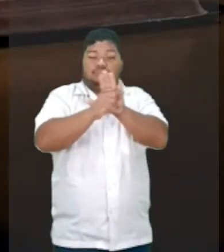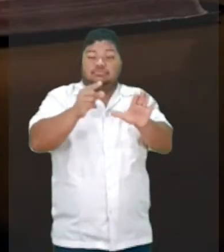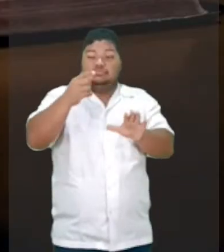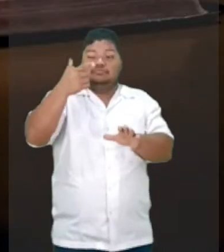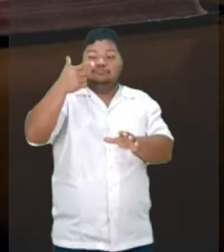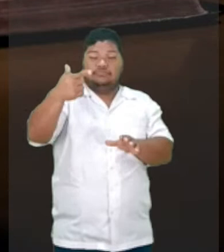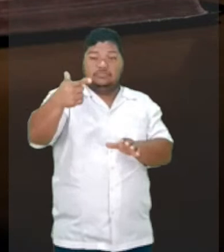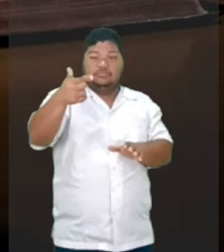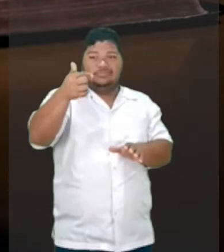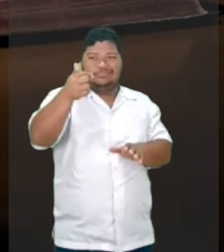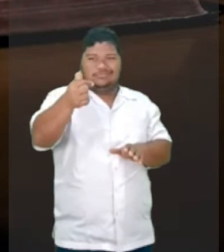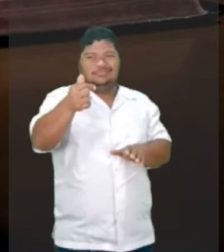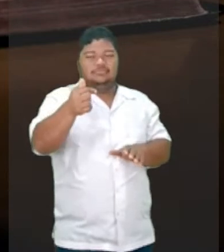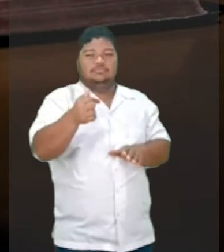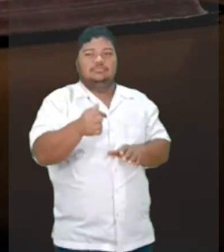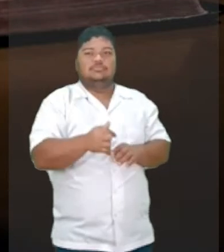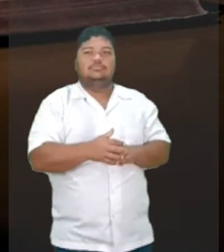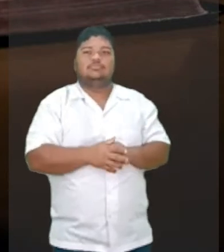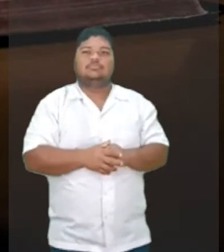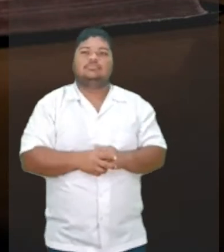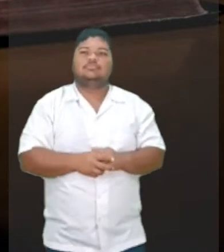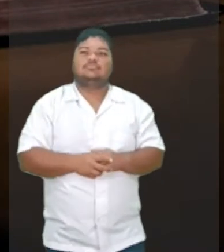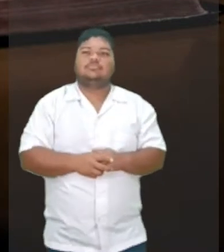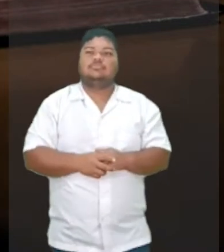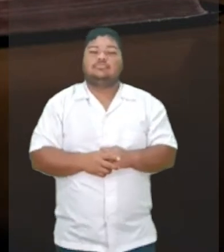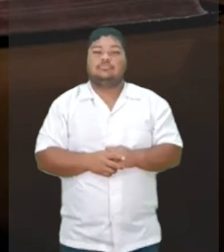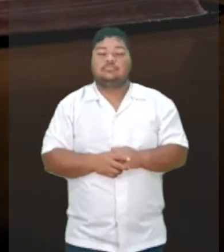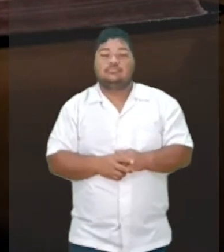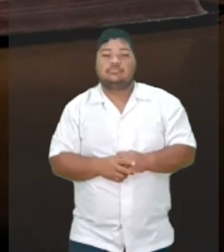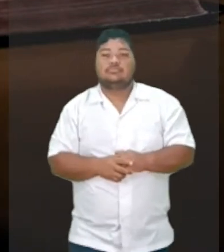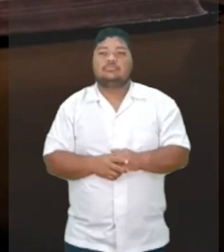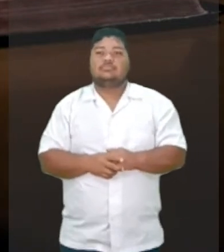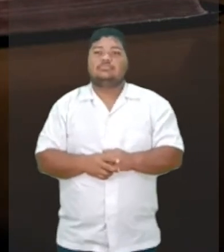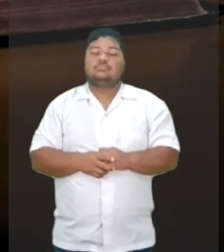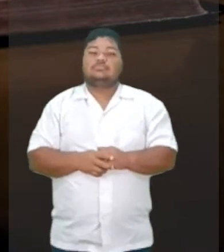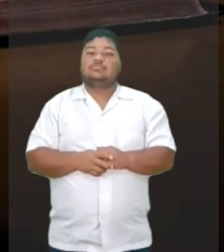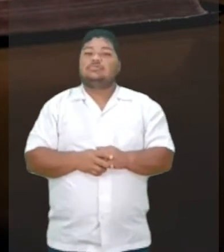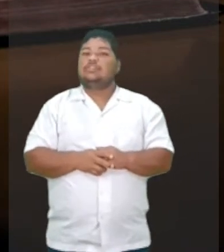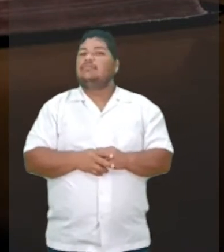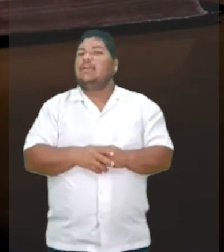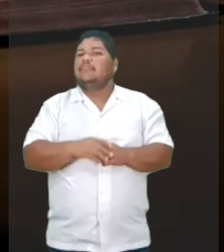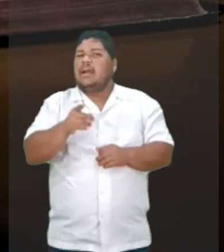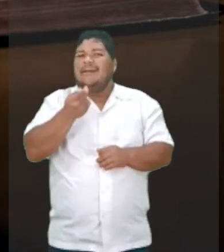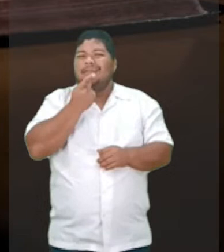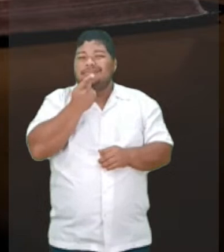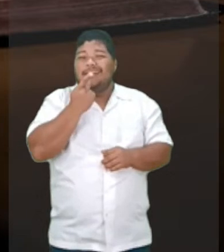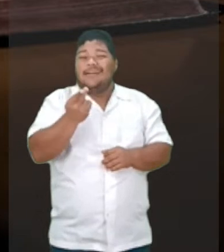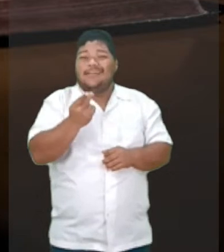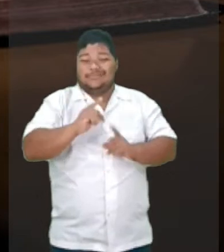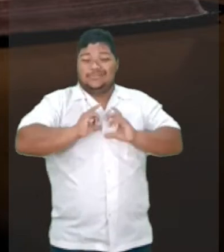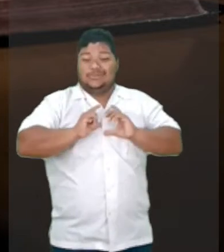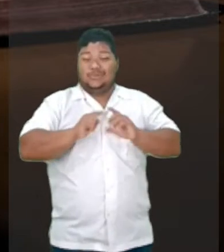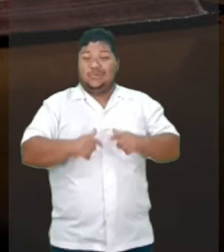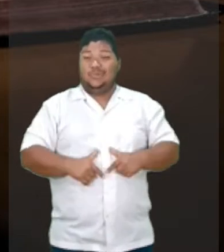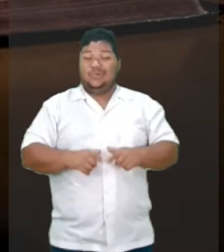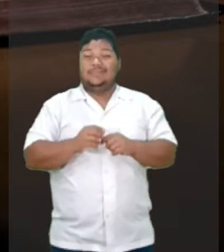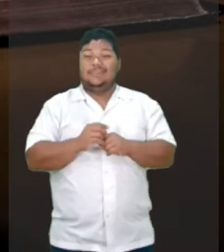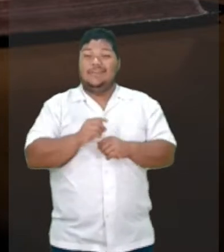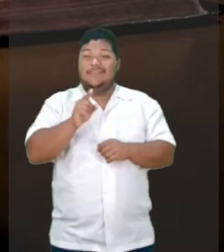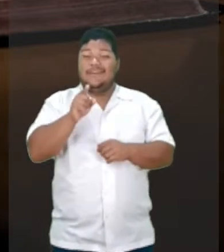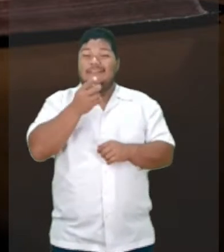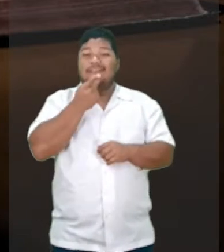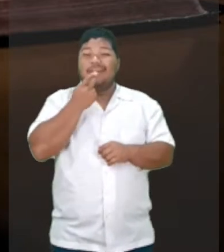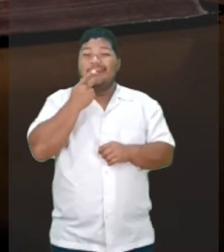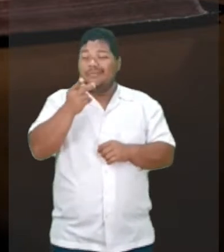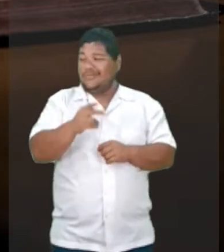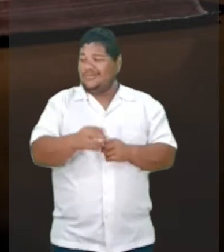Essa parte mesmo. Em vez de falar Jacó, em vez de falar Israel, você vai ler para o irmão do seu lado com o nome do